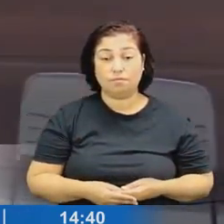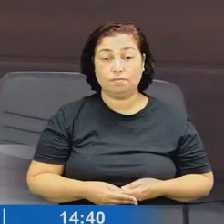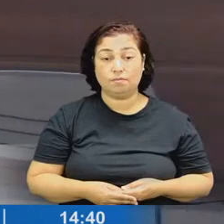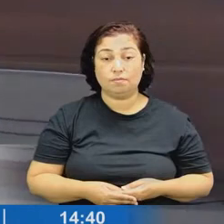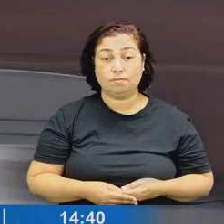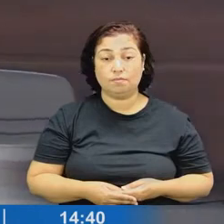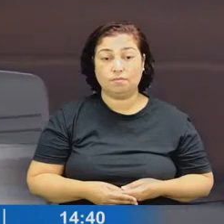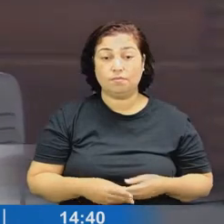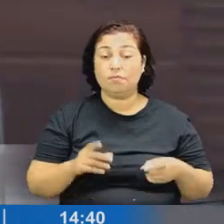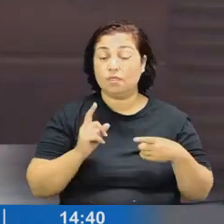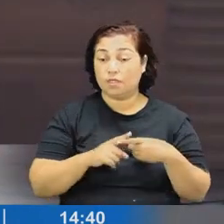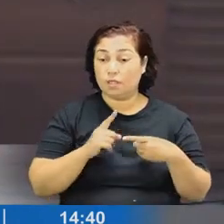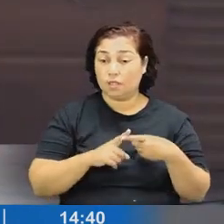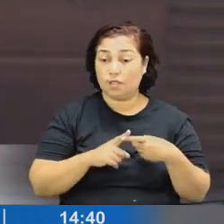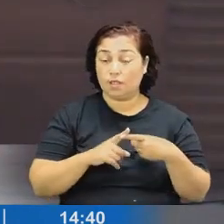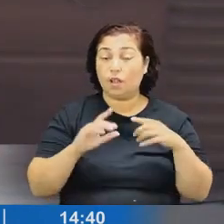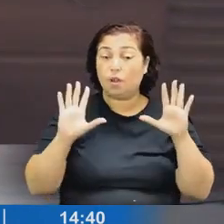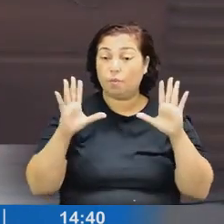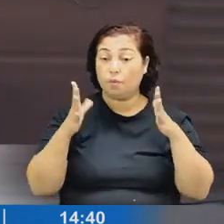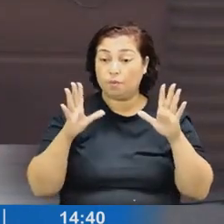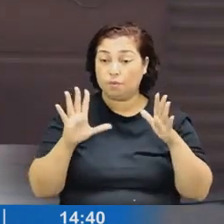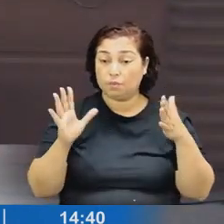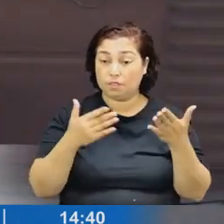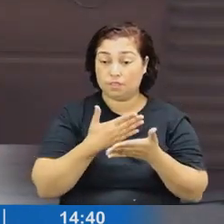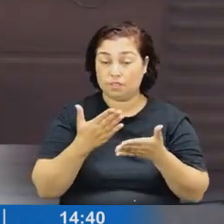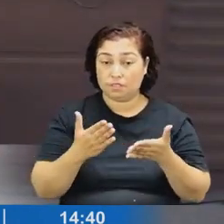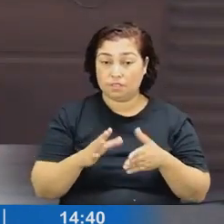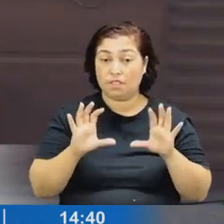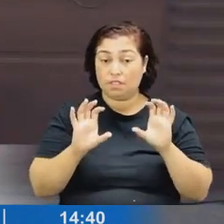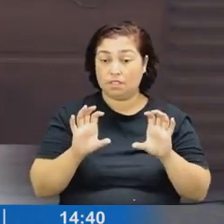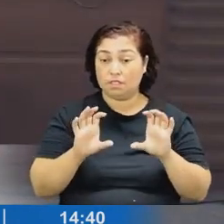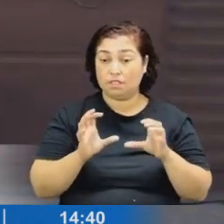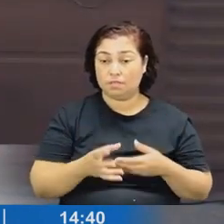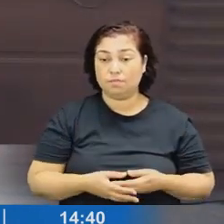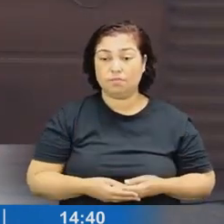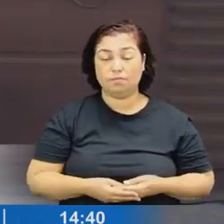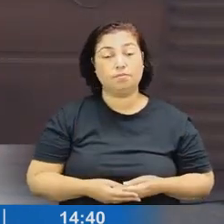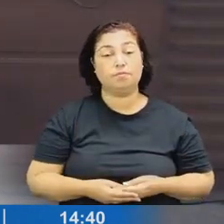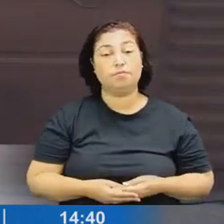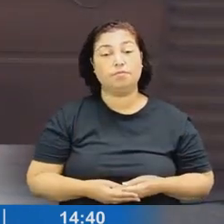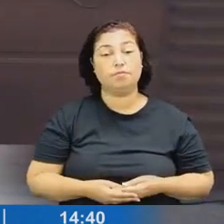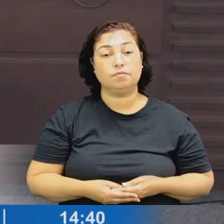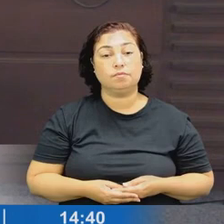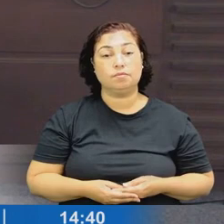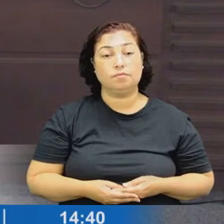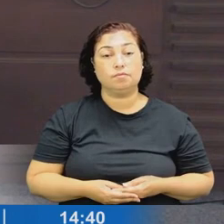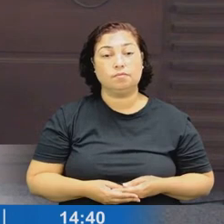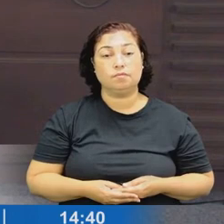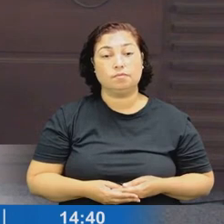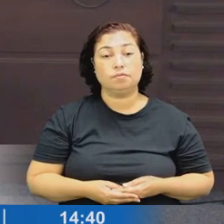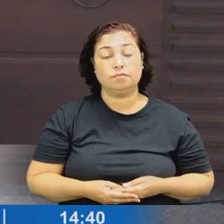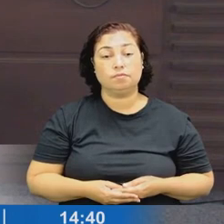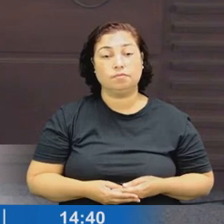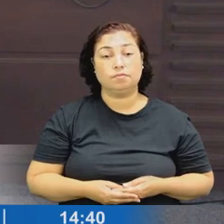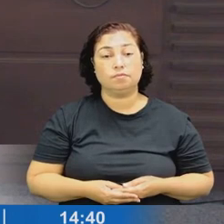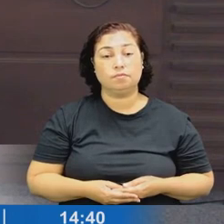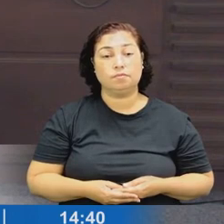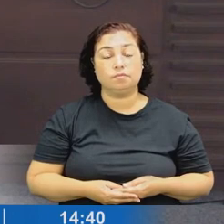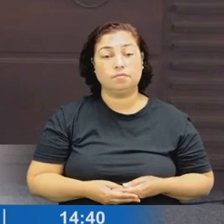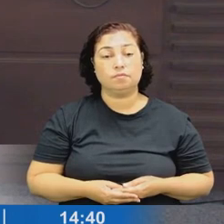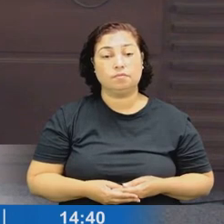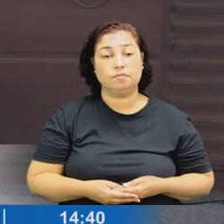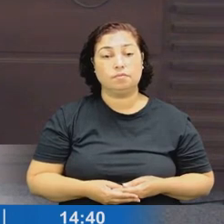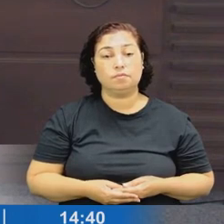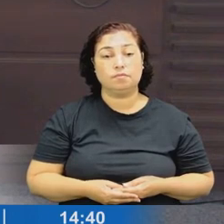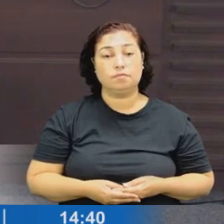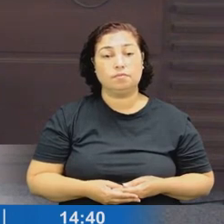por que que eu dou um parabéns parlamentar é assim desse jeito eu volto Brasil né fazendo esse